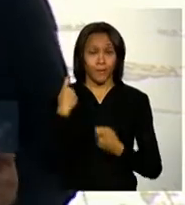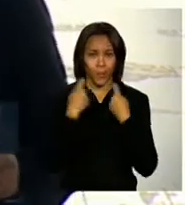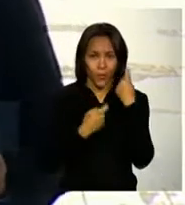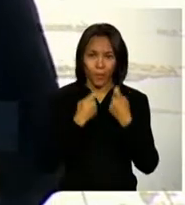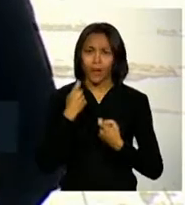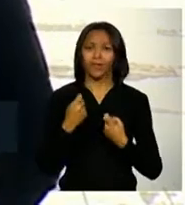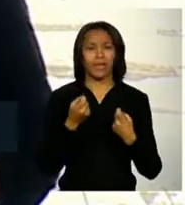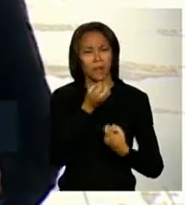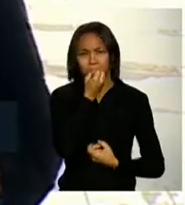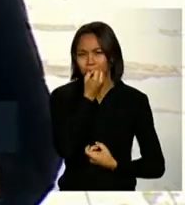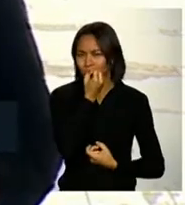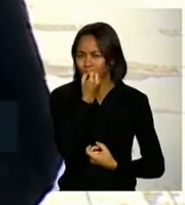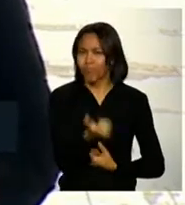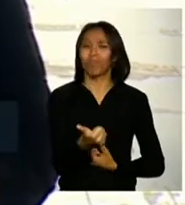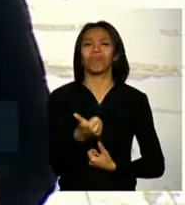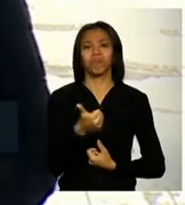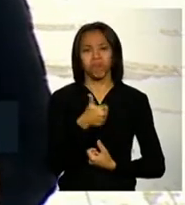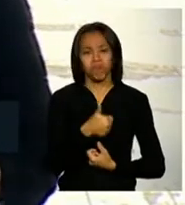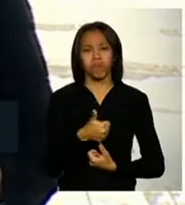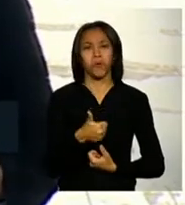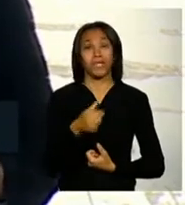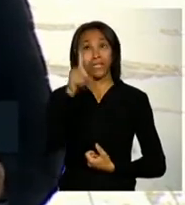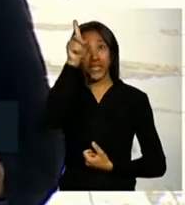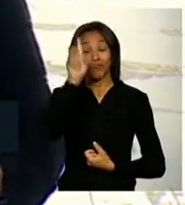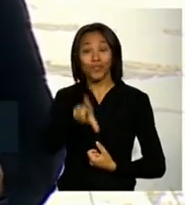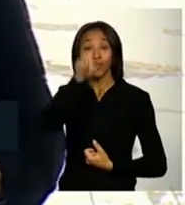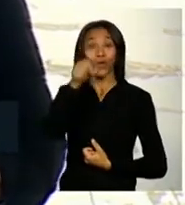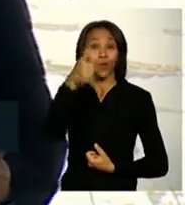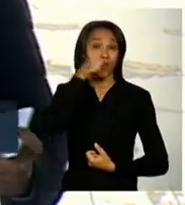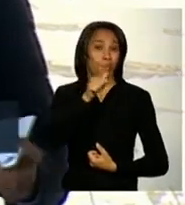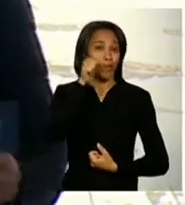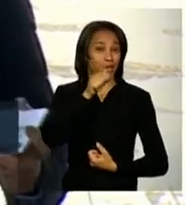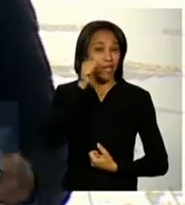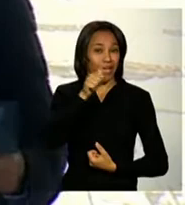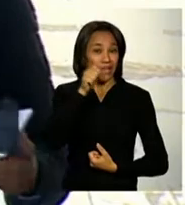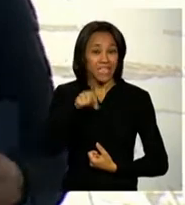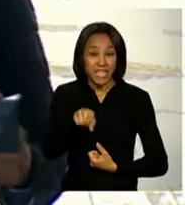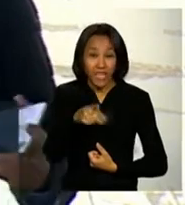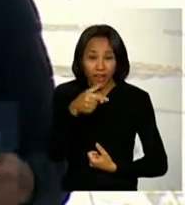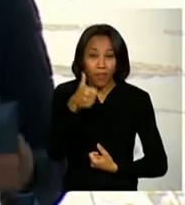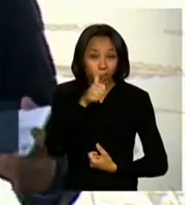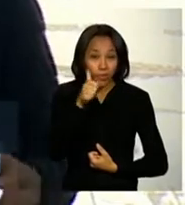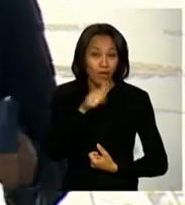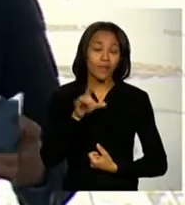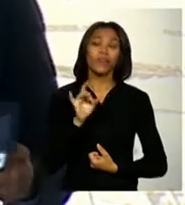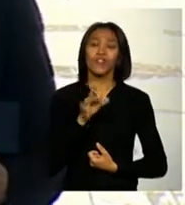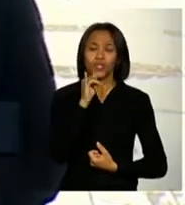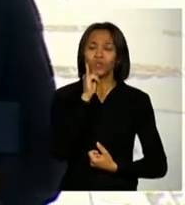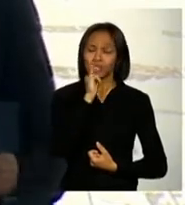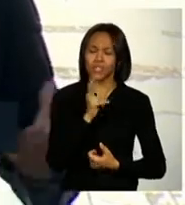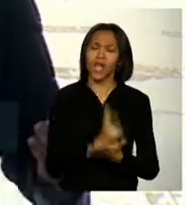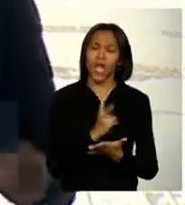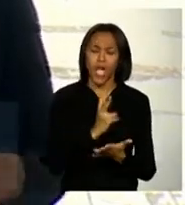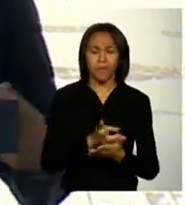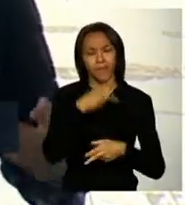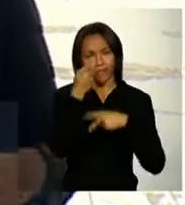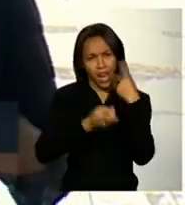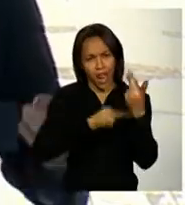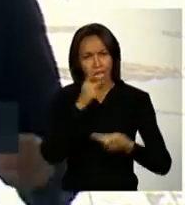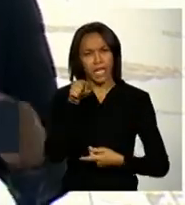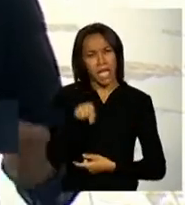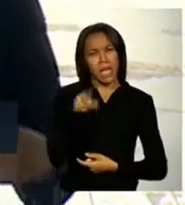extraordinária Guilherme olha Deus deu uma mulher para nós que não representa apenas eu tenho dito isso toda beleza